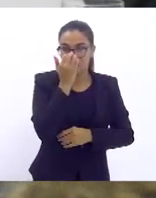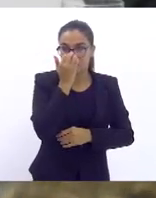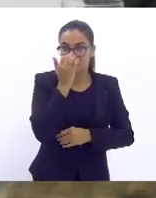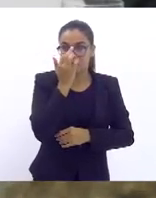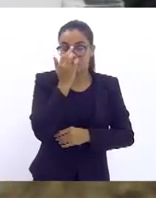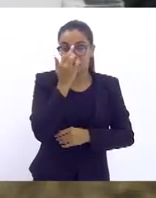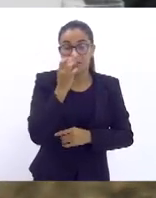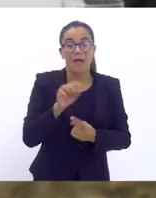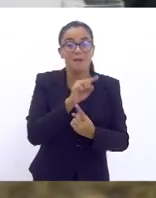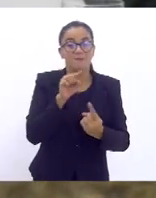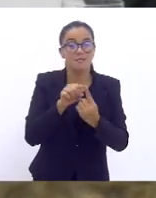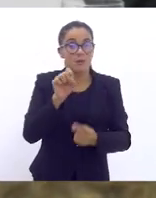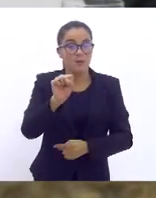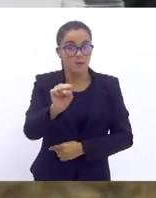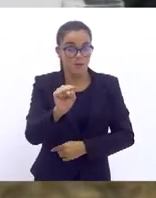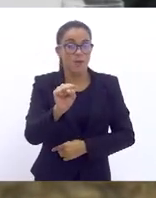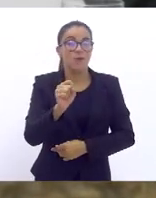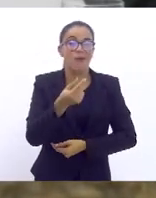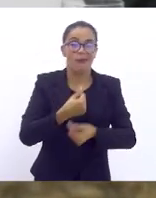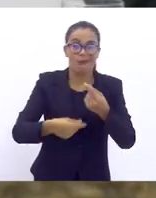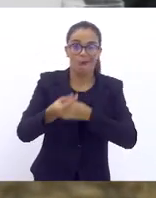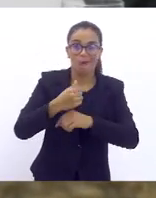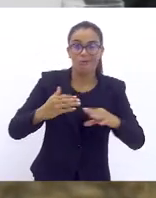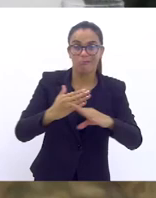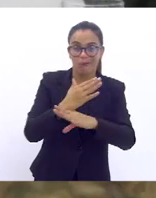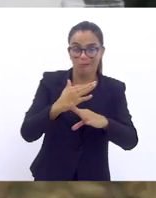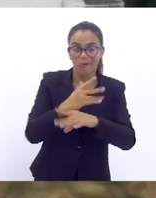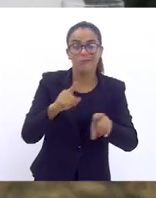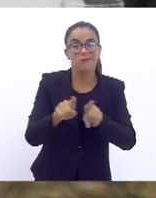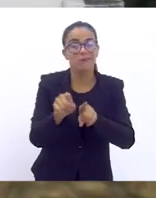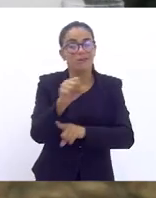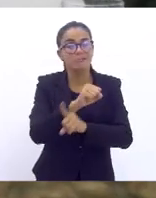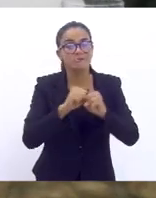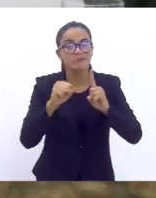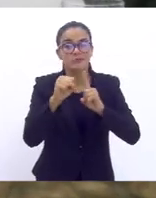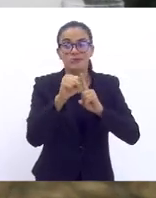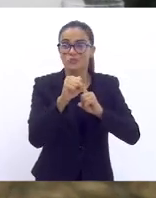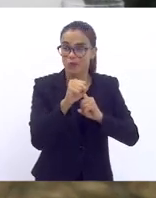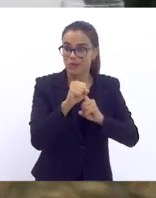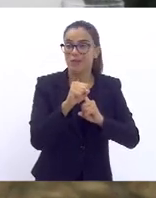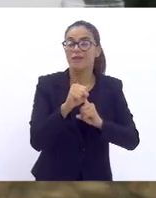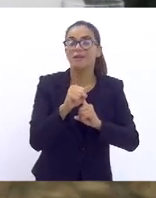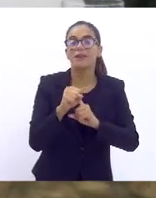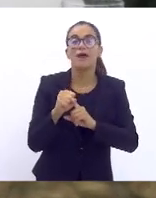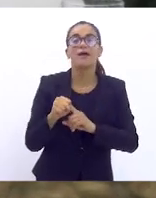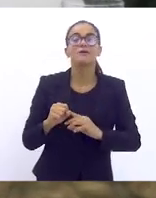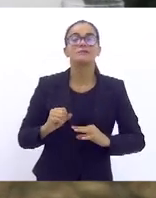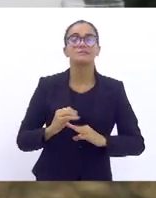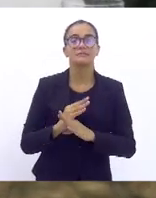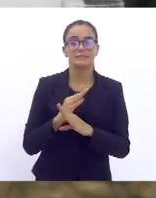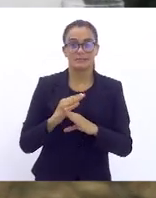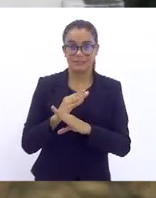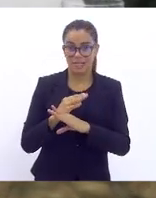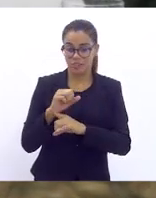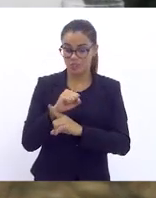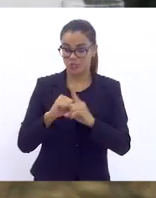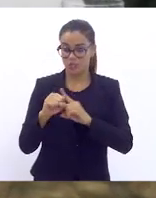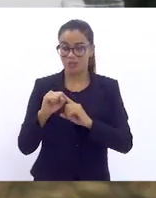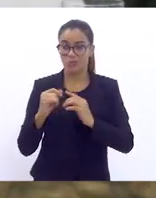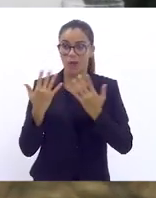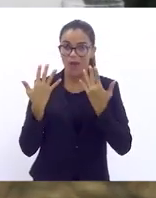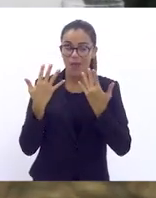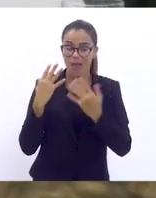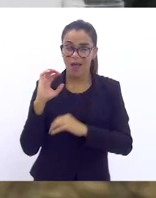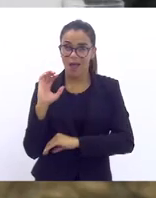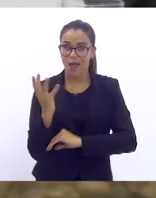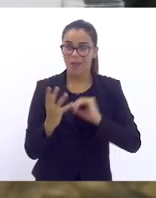missão oito economias urbanas fortes e sociedades cidade social sócio ambientalmente